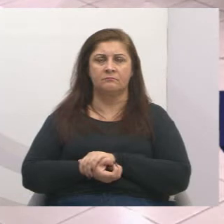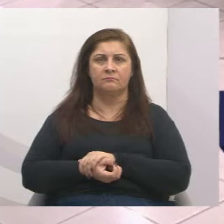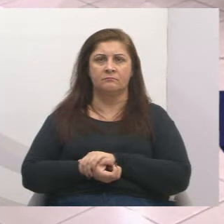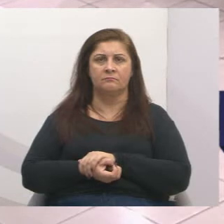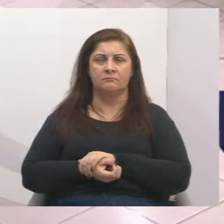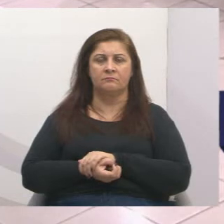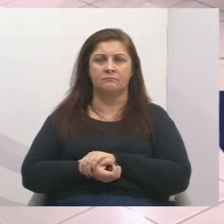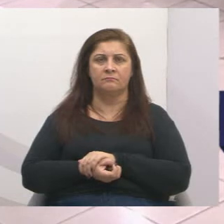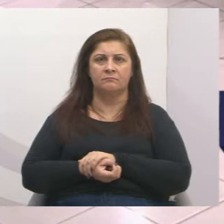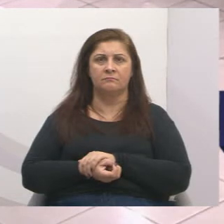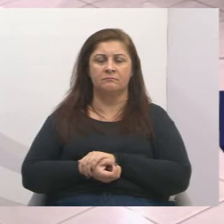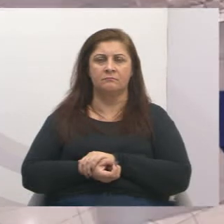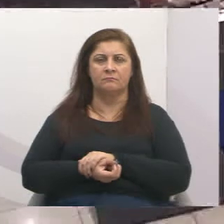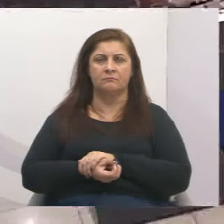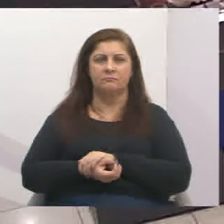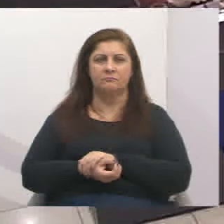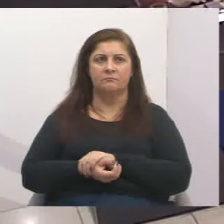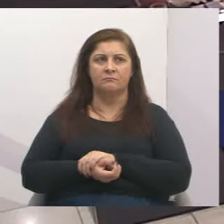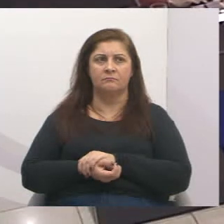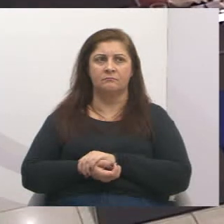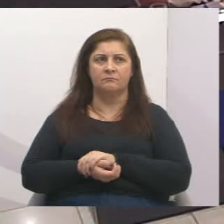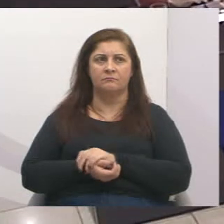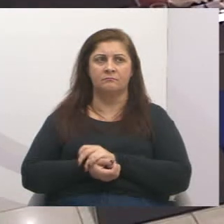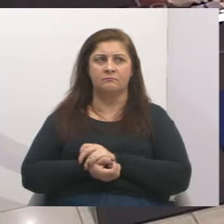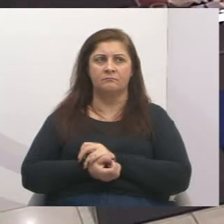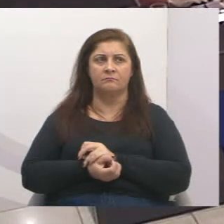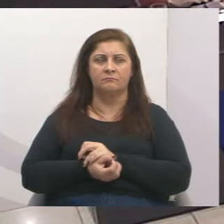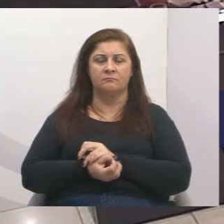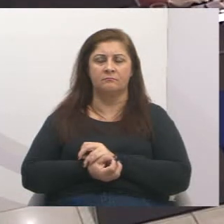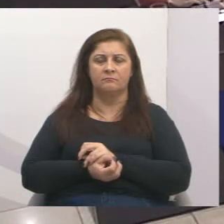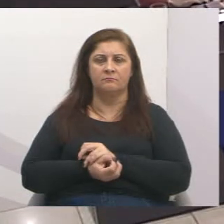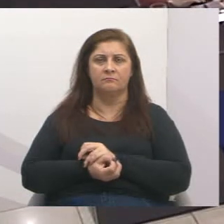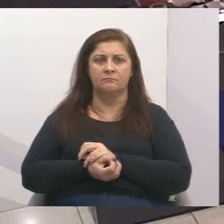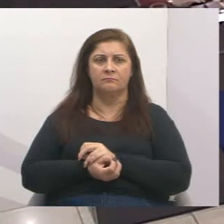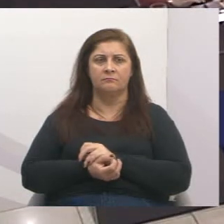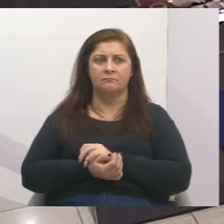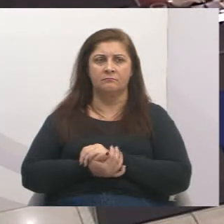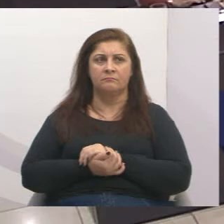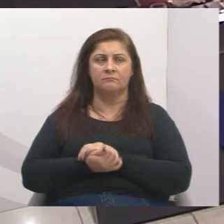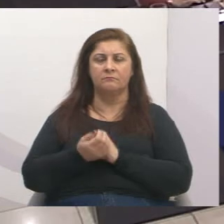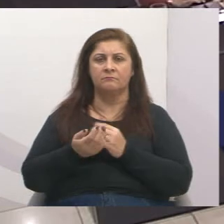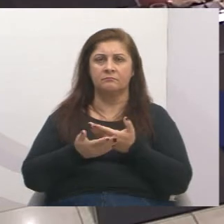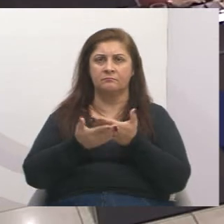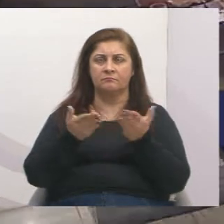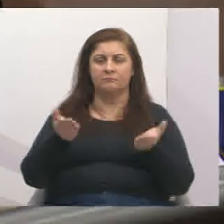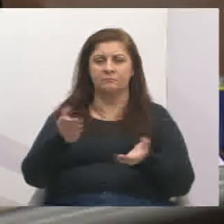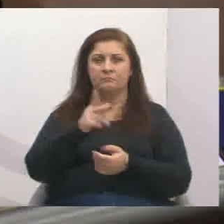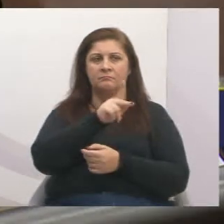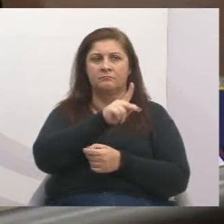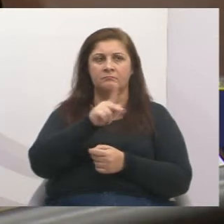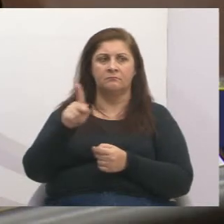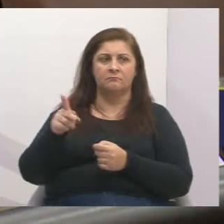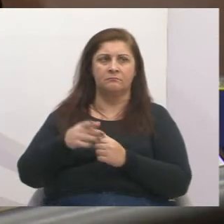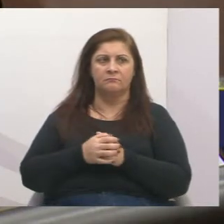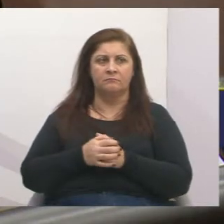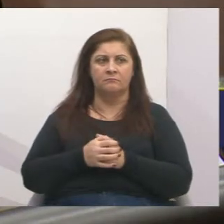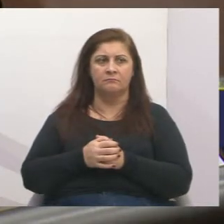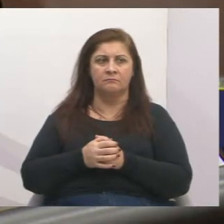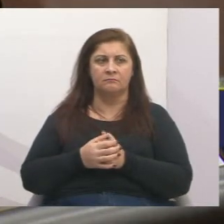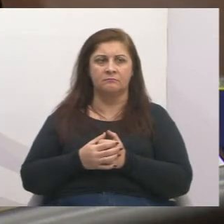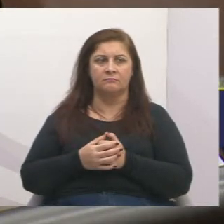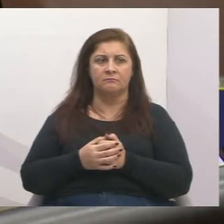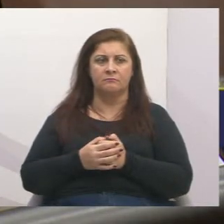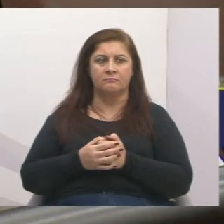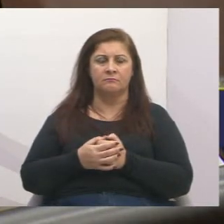Excelentíssimo senhor prefeito municipal, excelentíssimo senhor presidente desta Casa de Leis, excelentíssimos